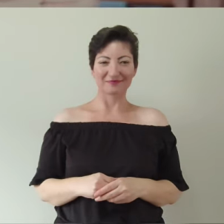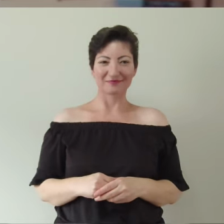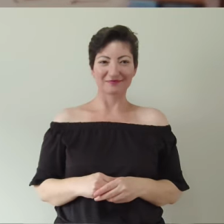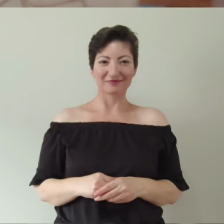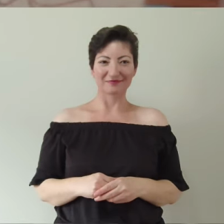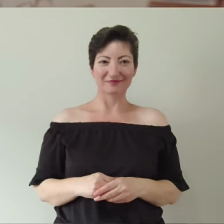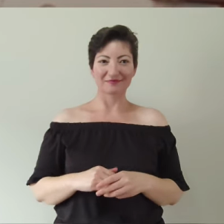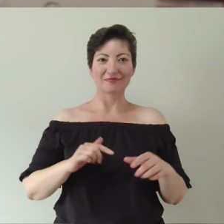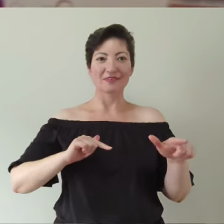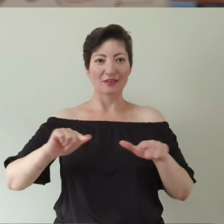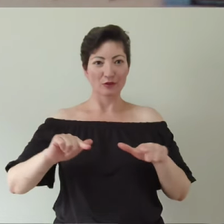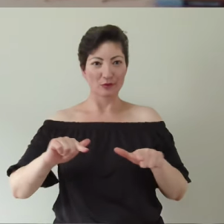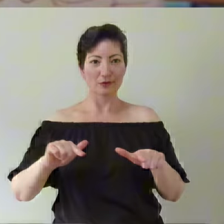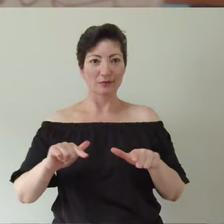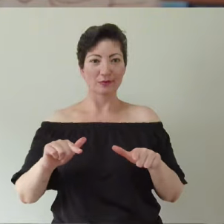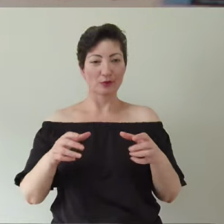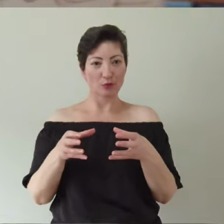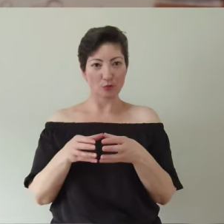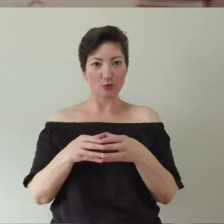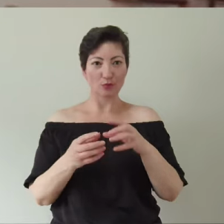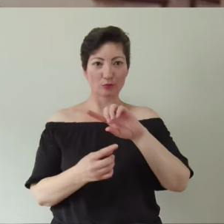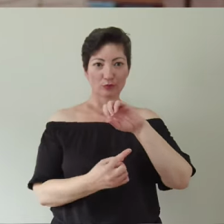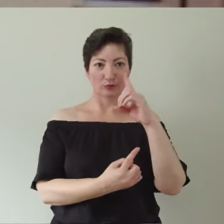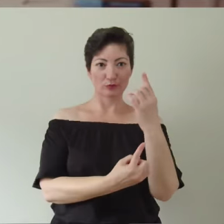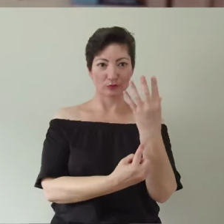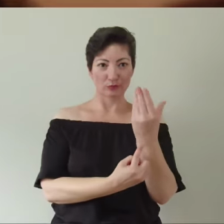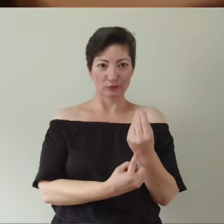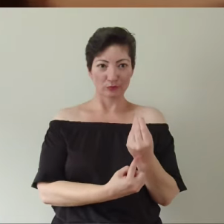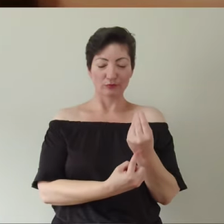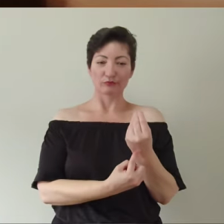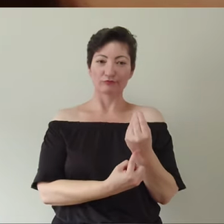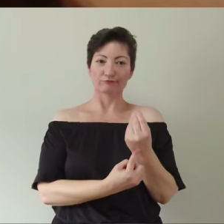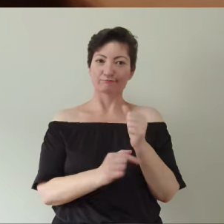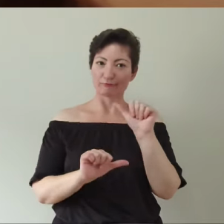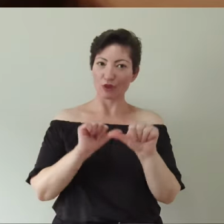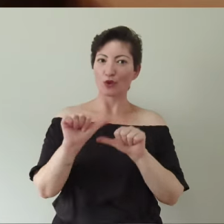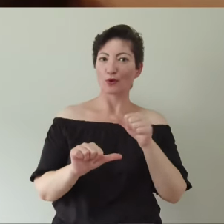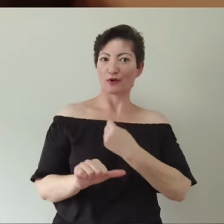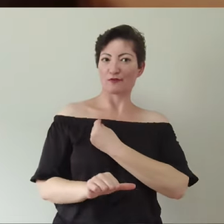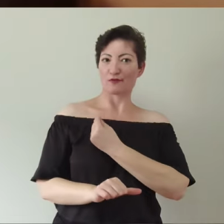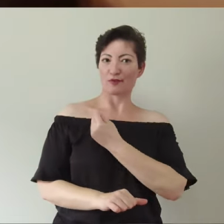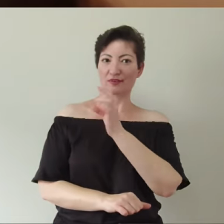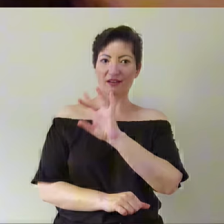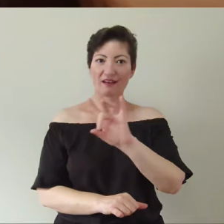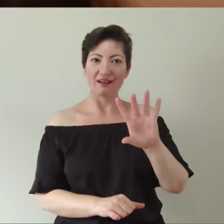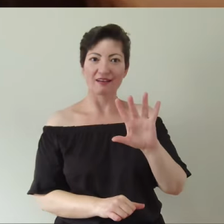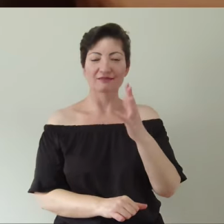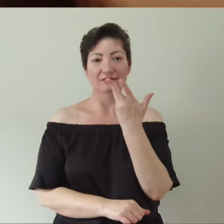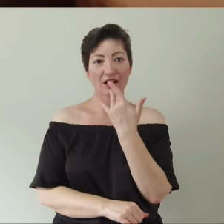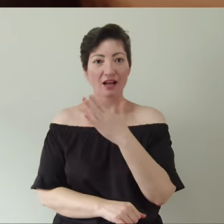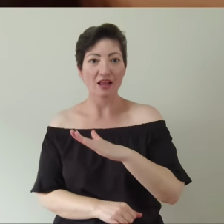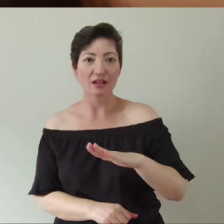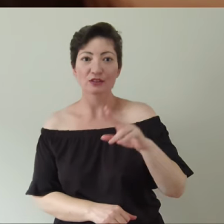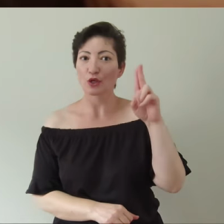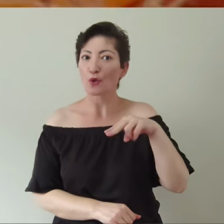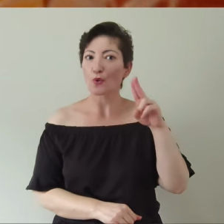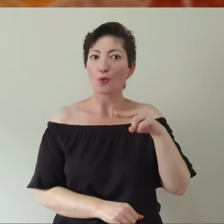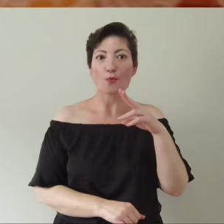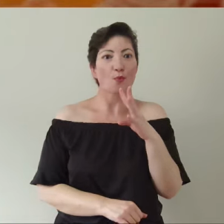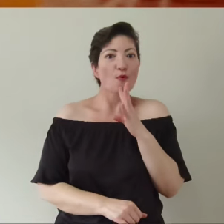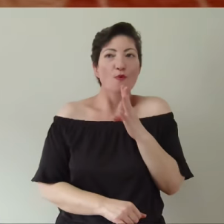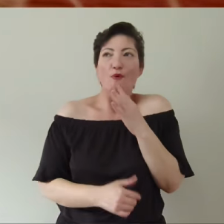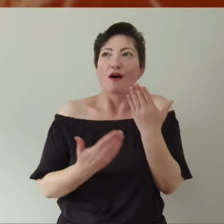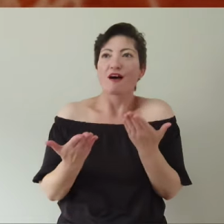Porque o trabalho que o Dia de Arte faz muda a vida de muitas pessoas, né? Muda a vida de uma criança que nunca foi num